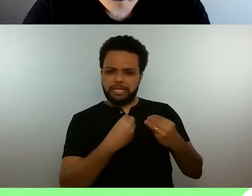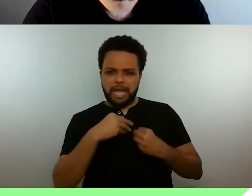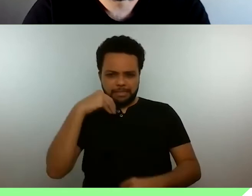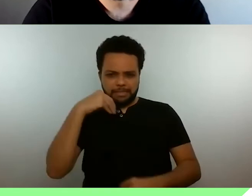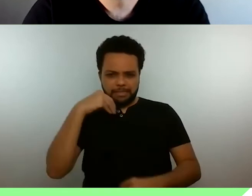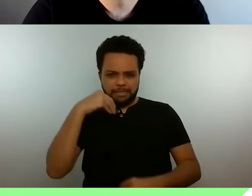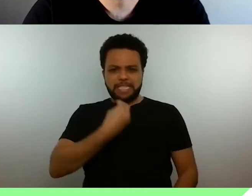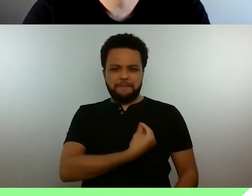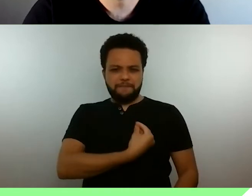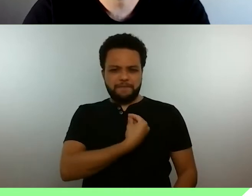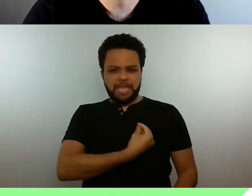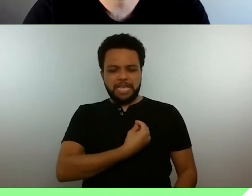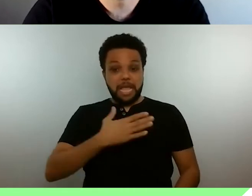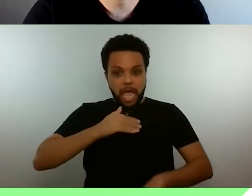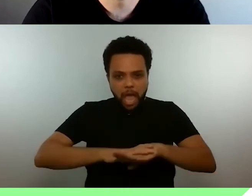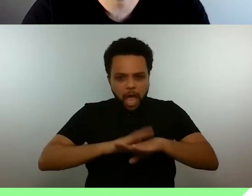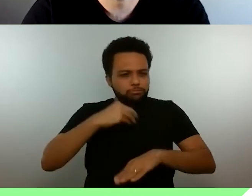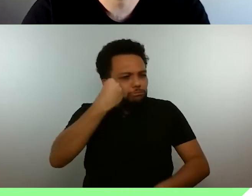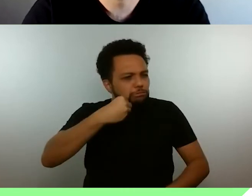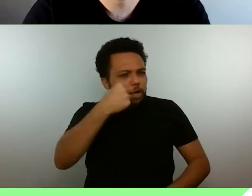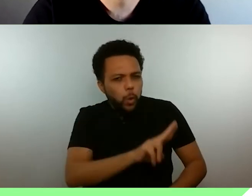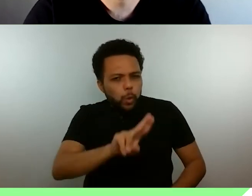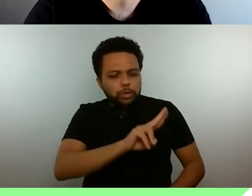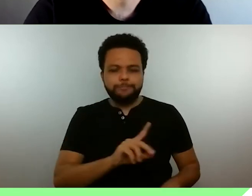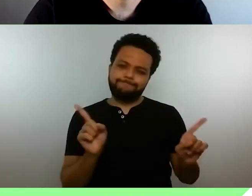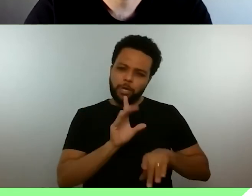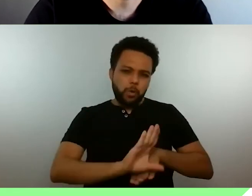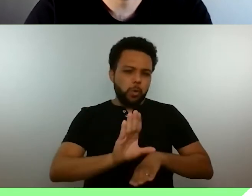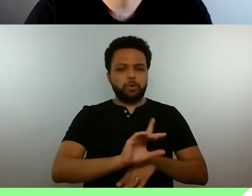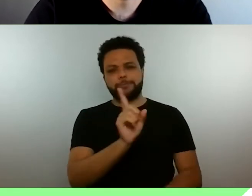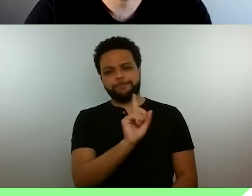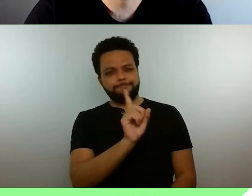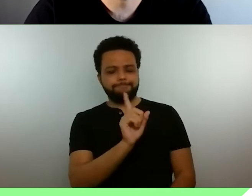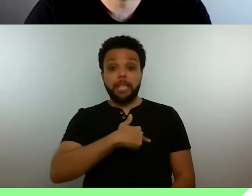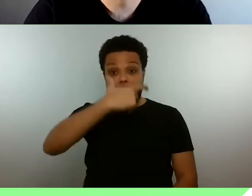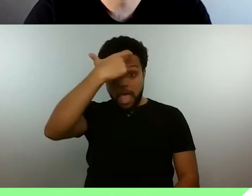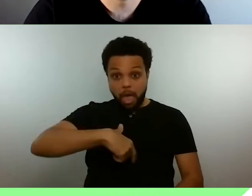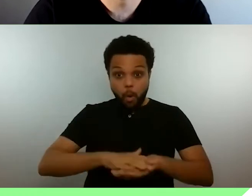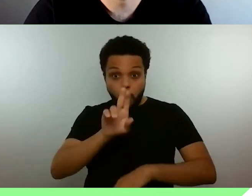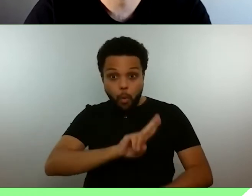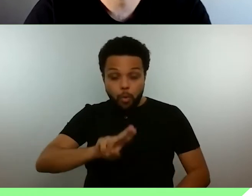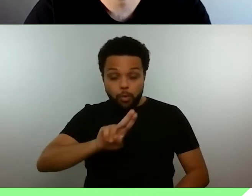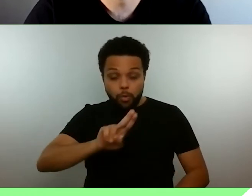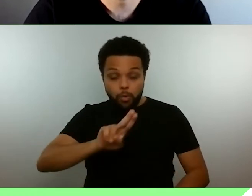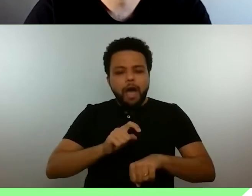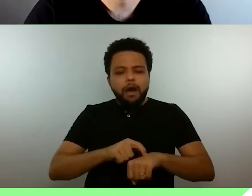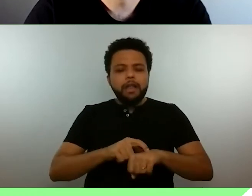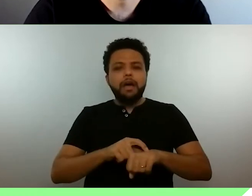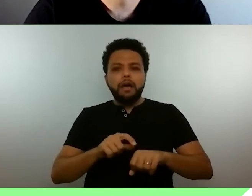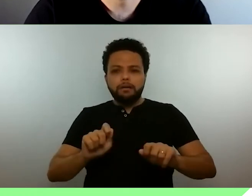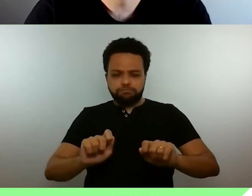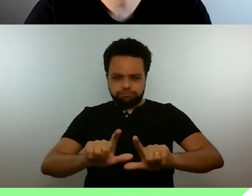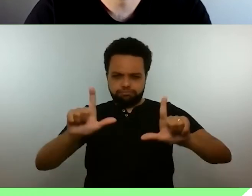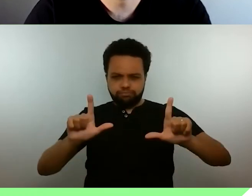assim. De experiência que a gente tem com o usuário ali. Na hora que você está conversando com